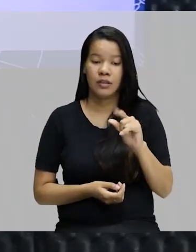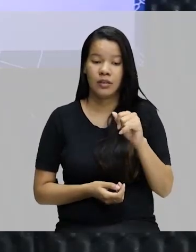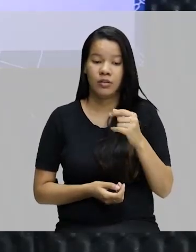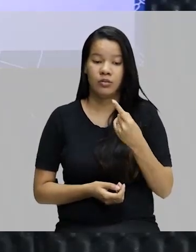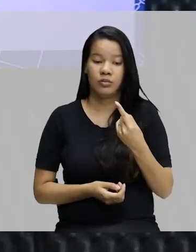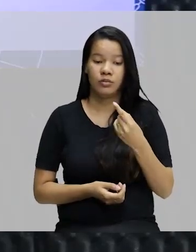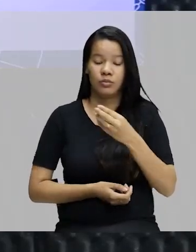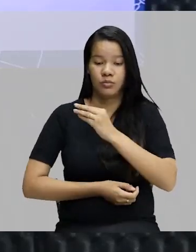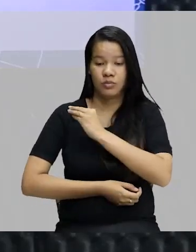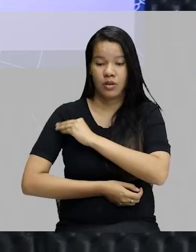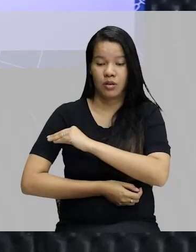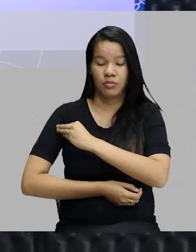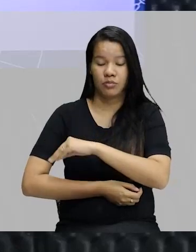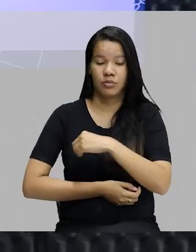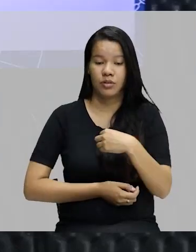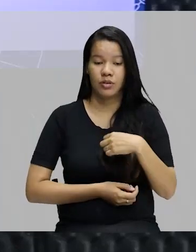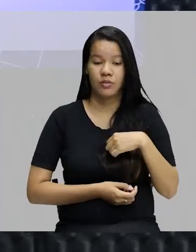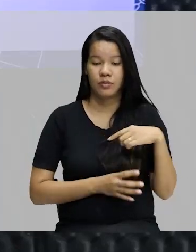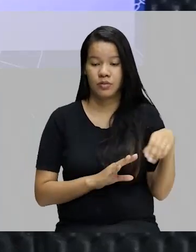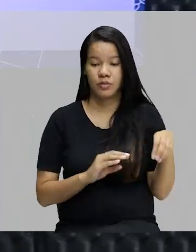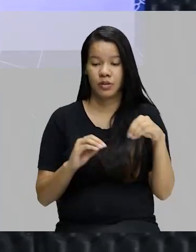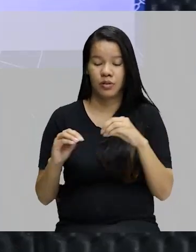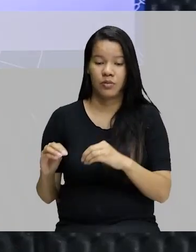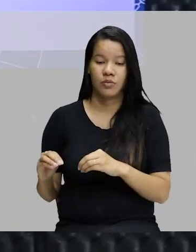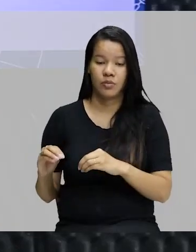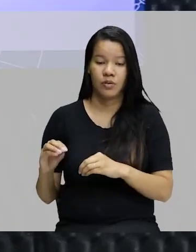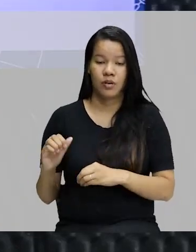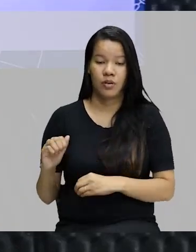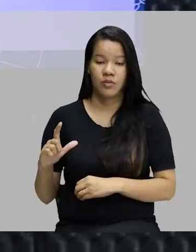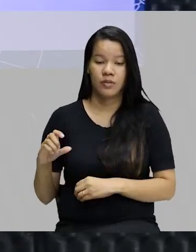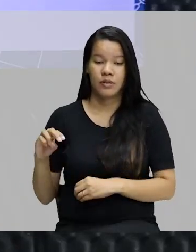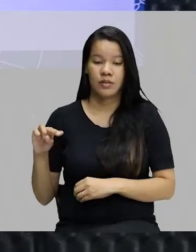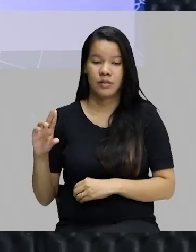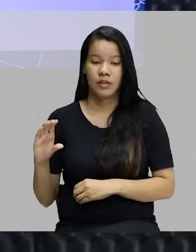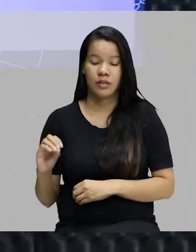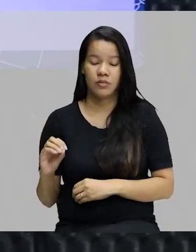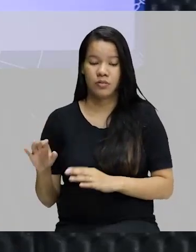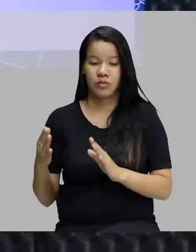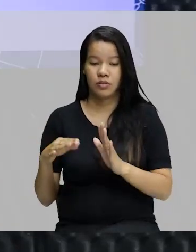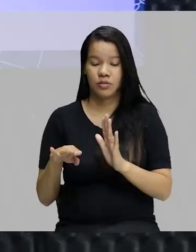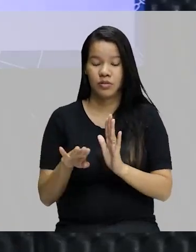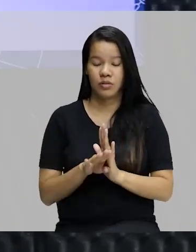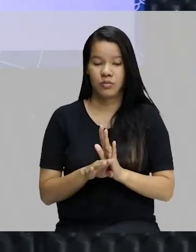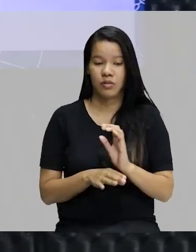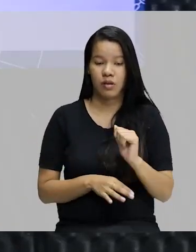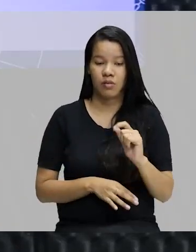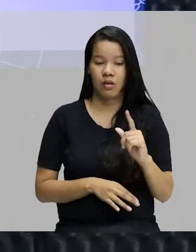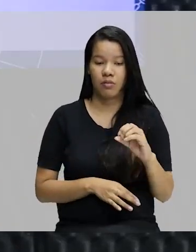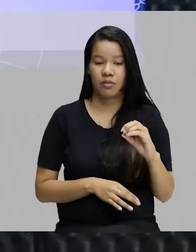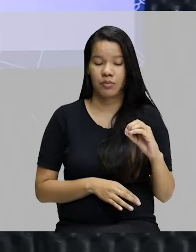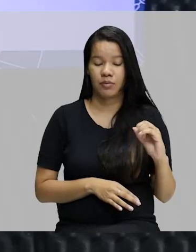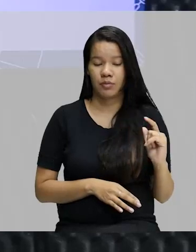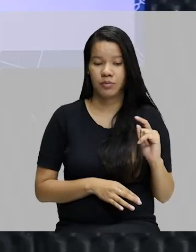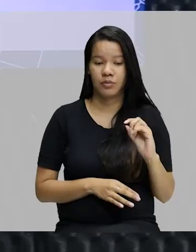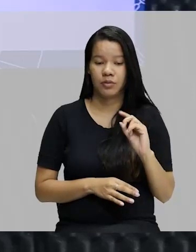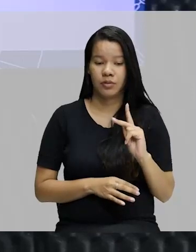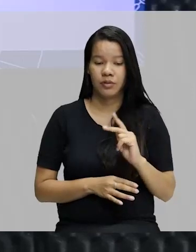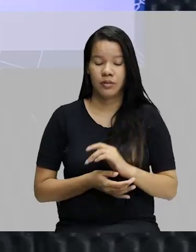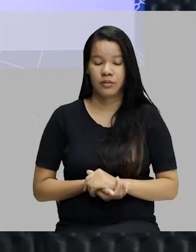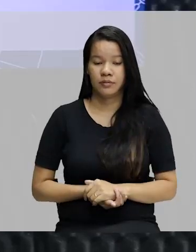turminha? Eu vou sair do alceno e vou chegar a um álcool. Síntese de álcools,